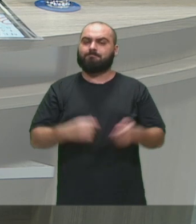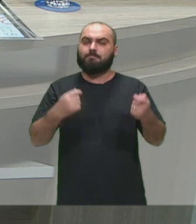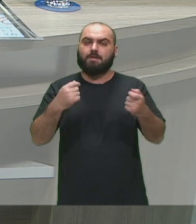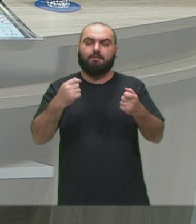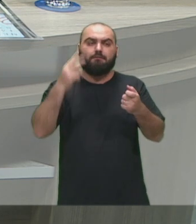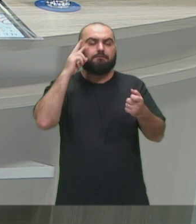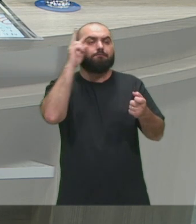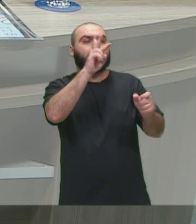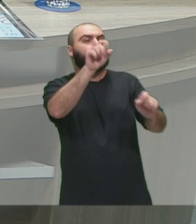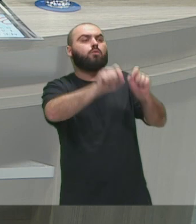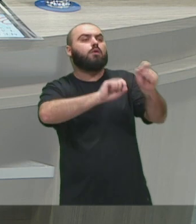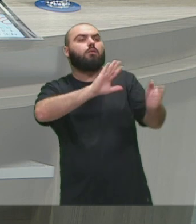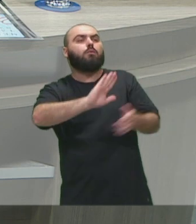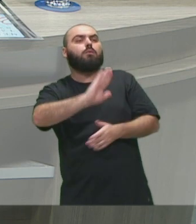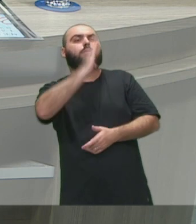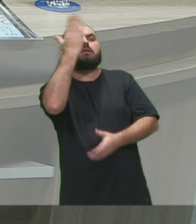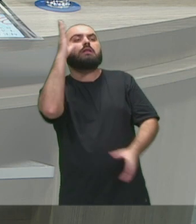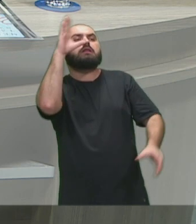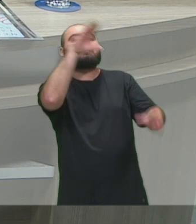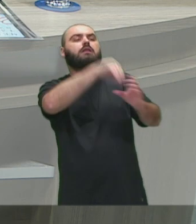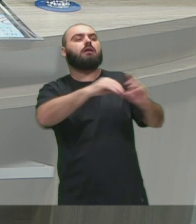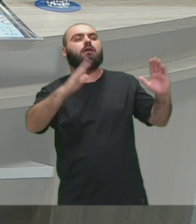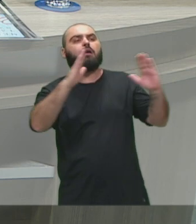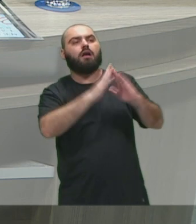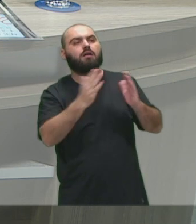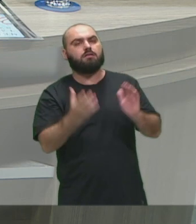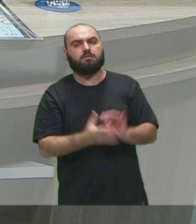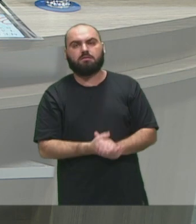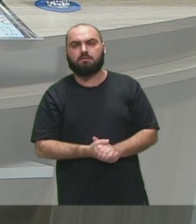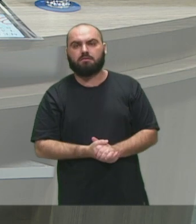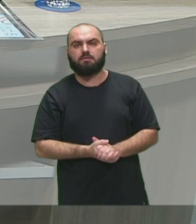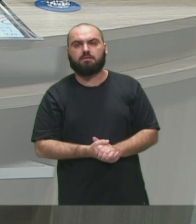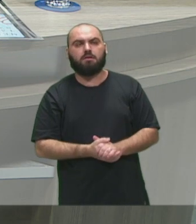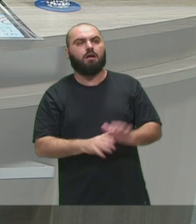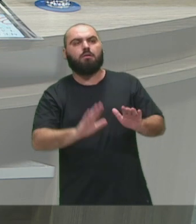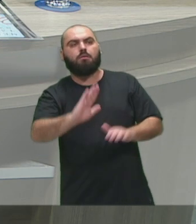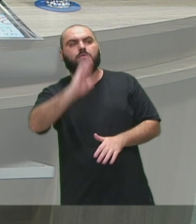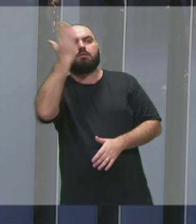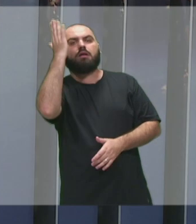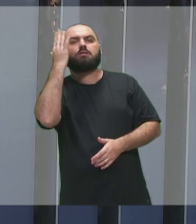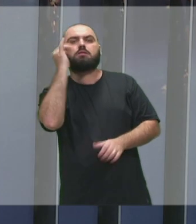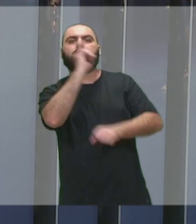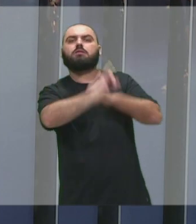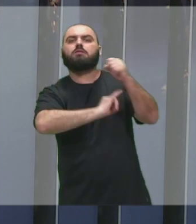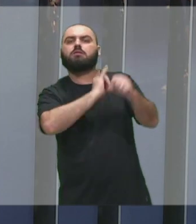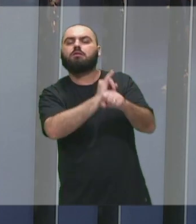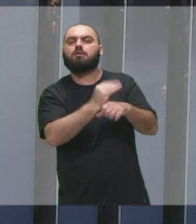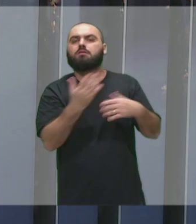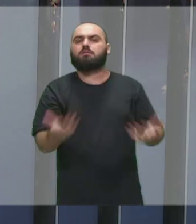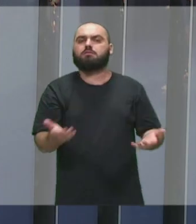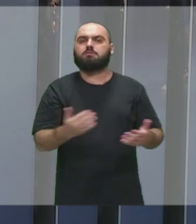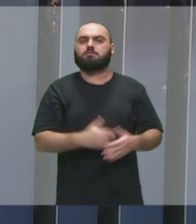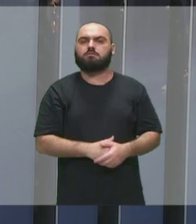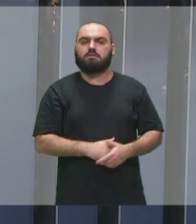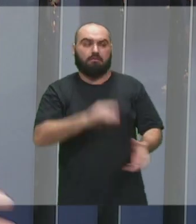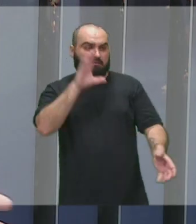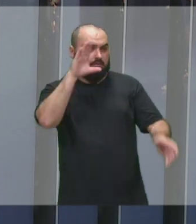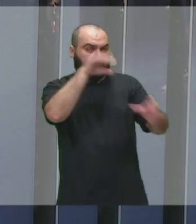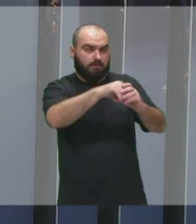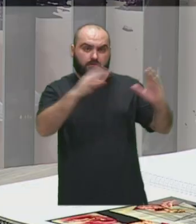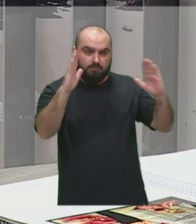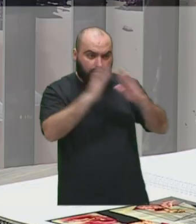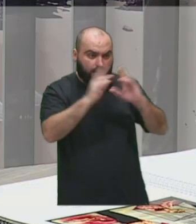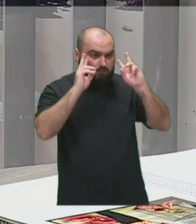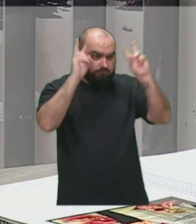está acontecendo também dentro da sua casa, tem que olhar para o que está acontecendo na internet, tem que olhar para dentro da sua casa, tem que